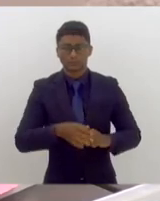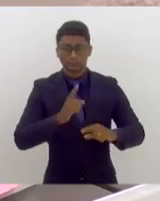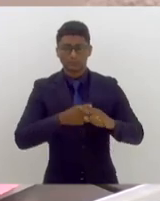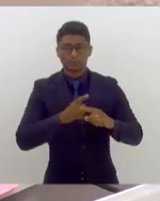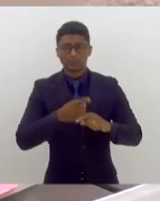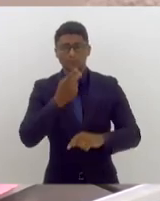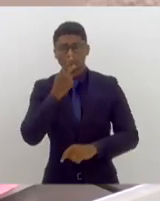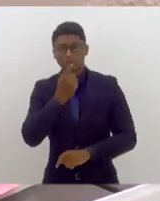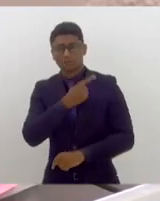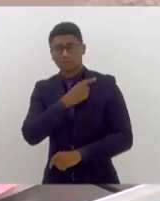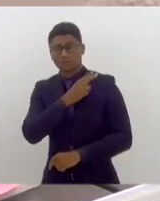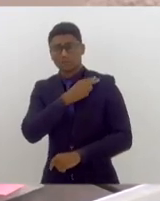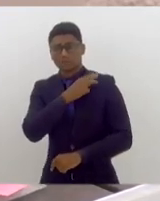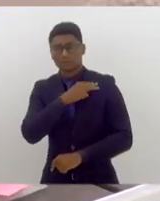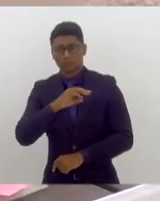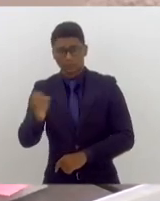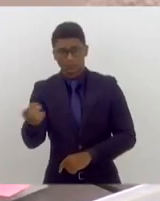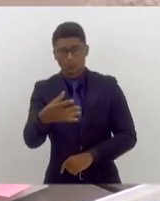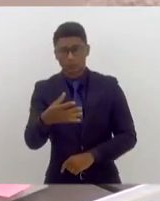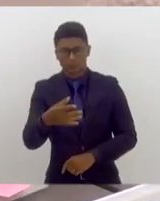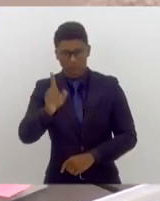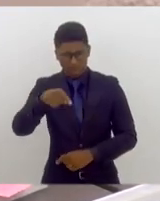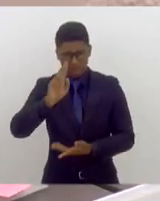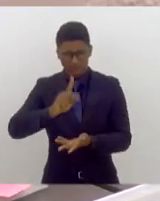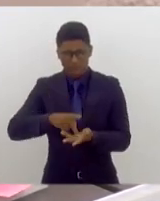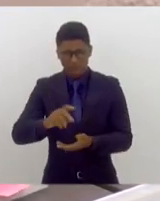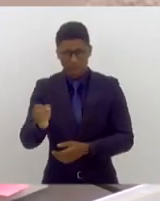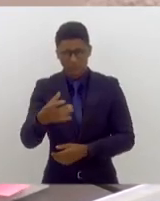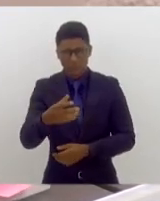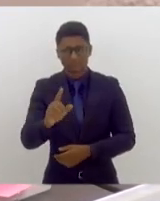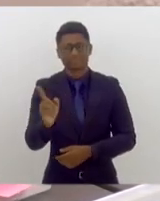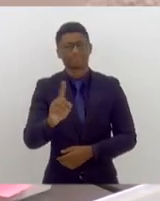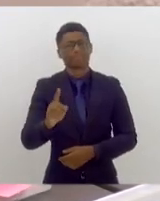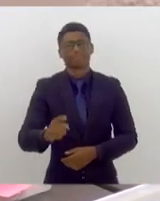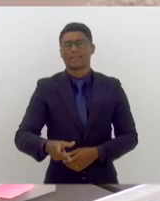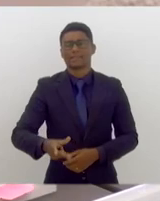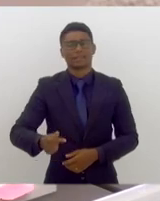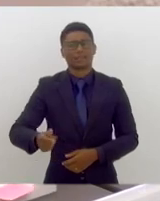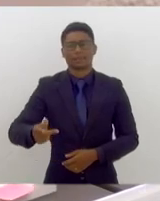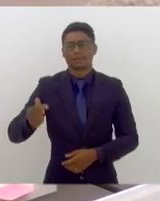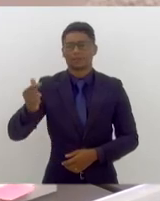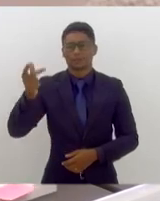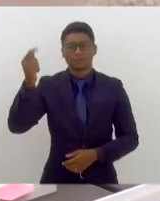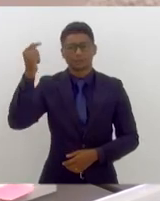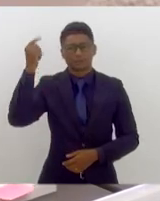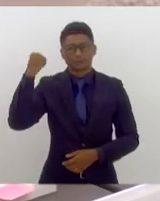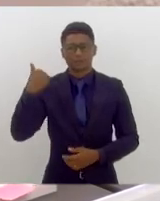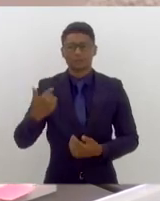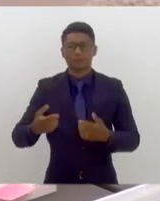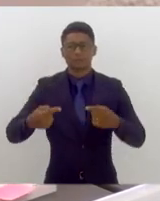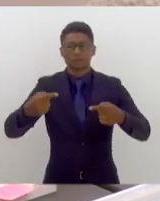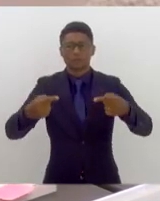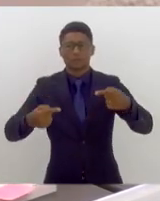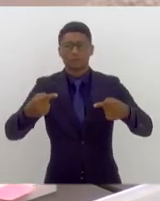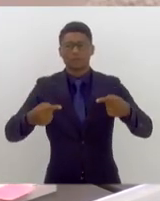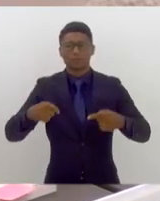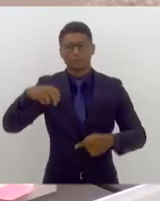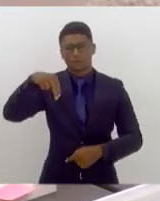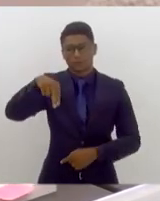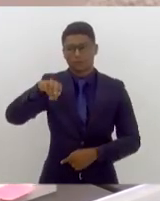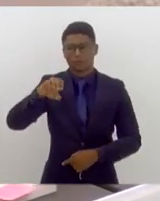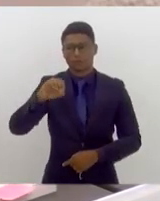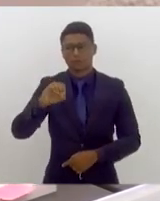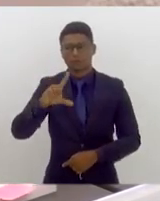ensino médio, que não tem nada de novo, é aquilo que há de mais velho, né, das políticas neoliberais e